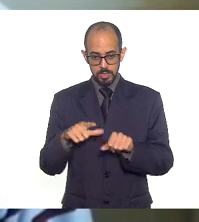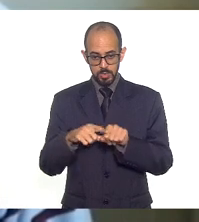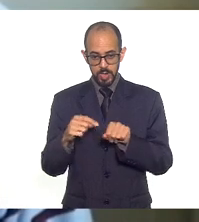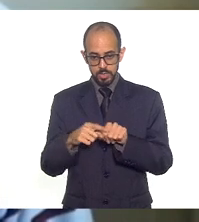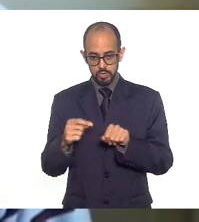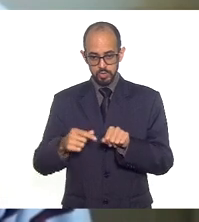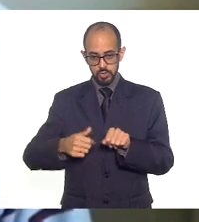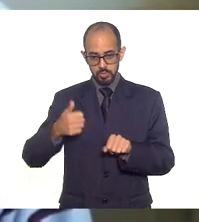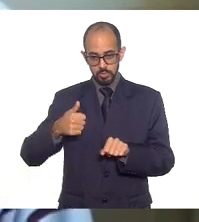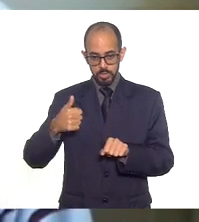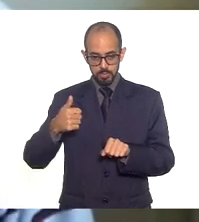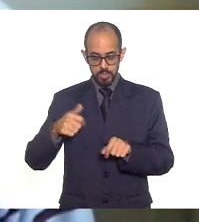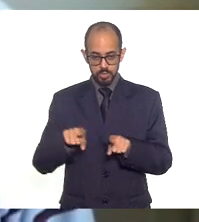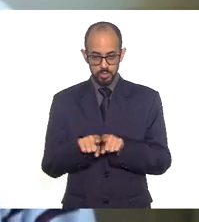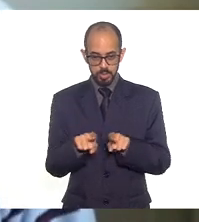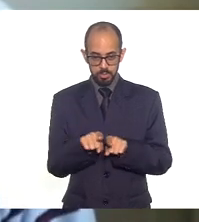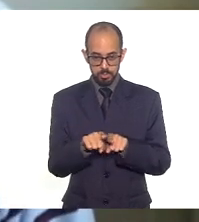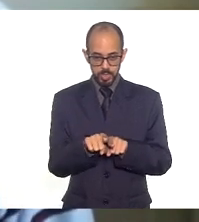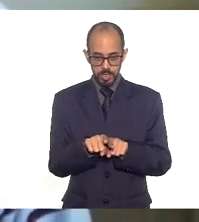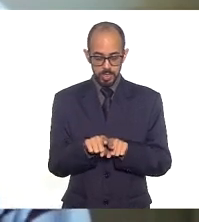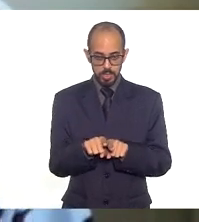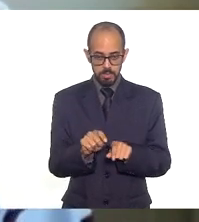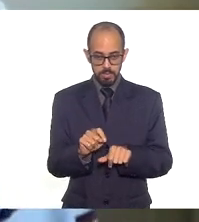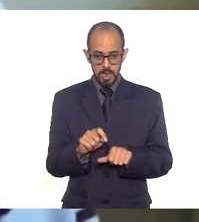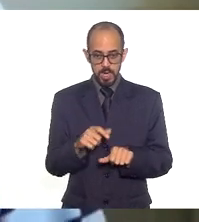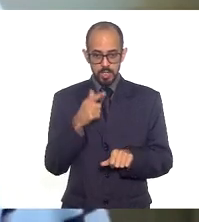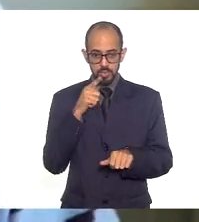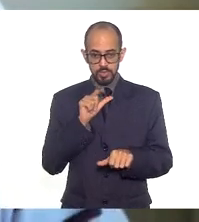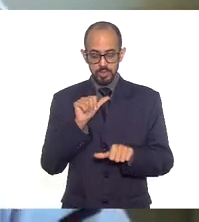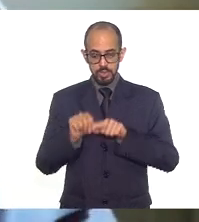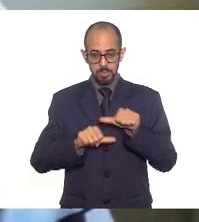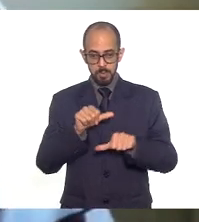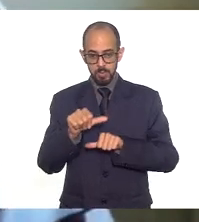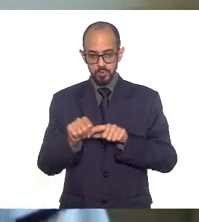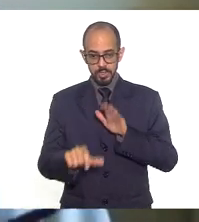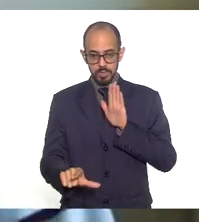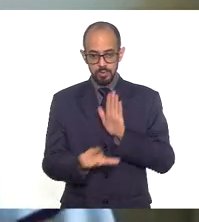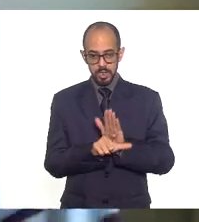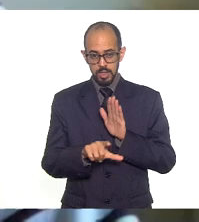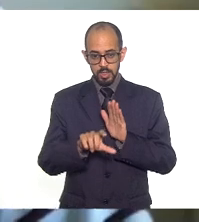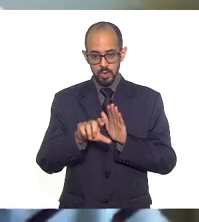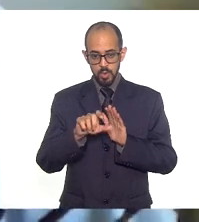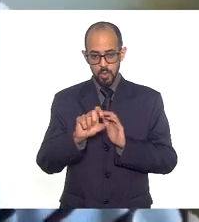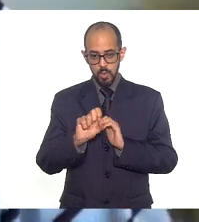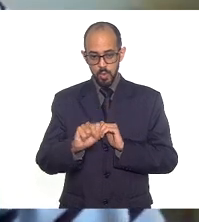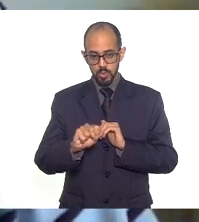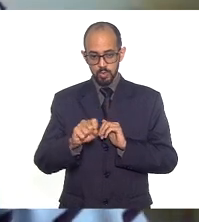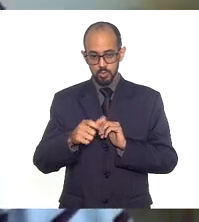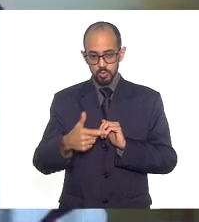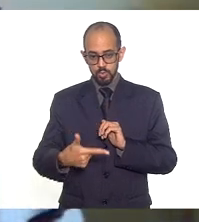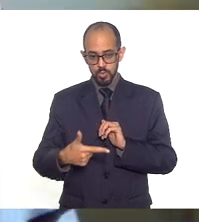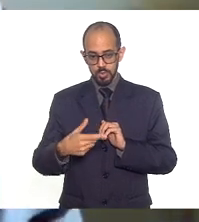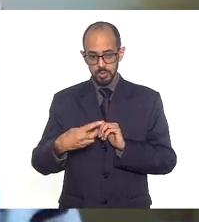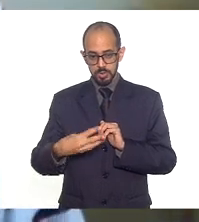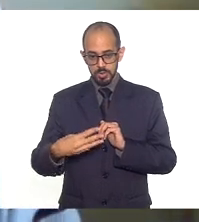dos artigos, para ser uma modificação da 8.234, para tentar